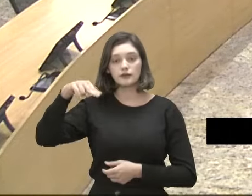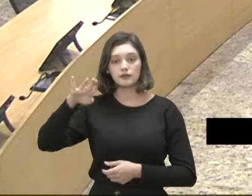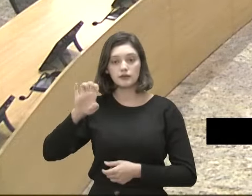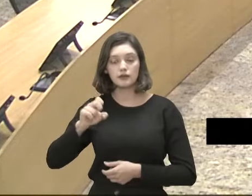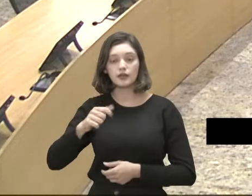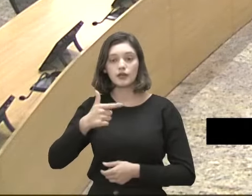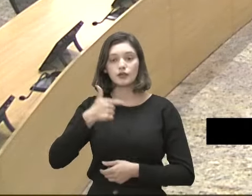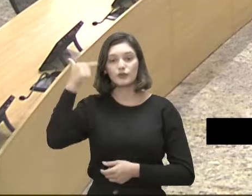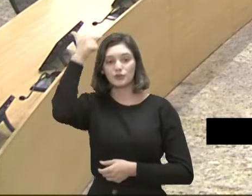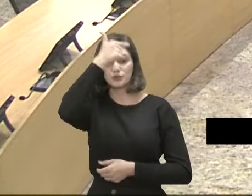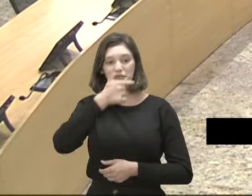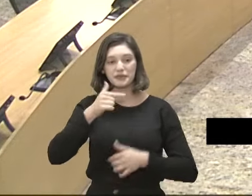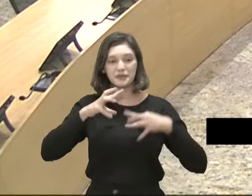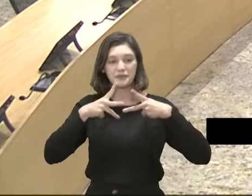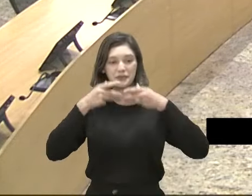2 horas para fazer suas explanações.